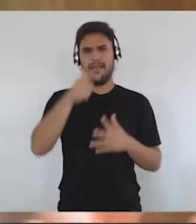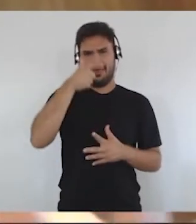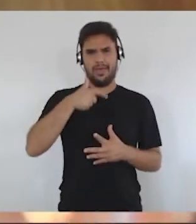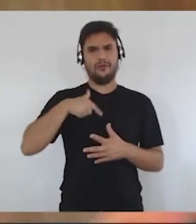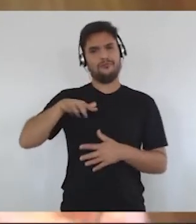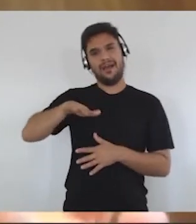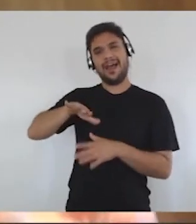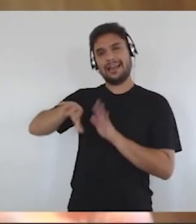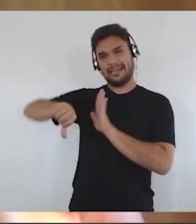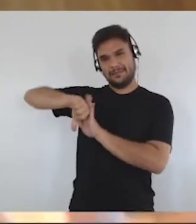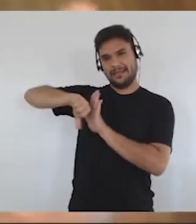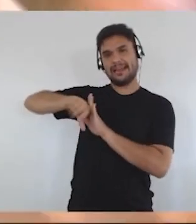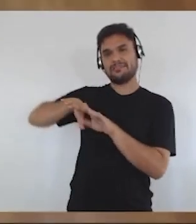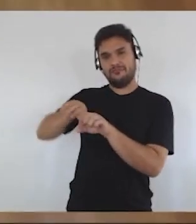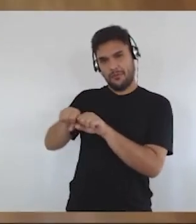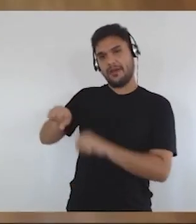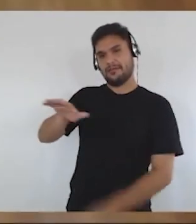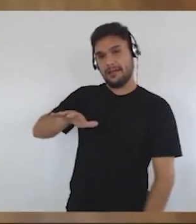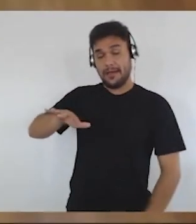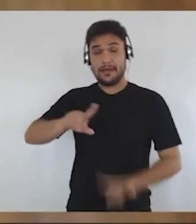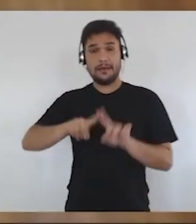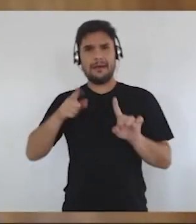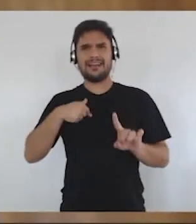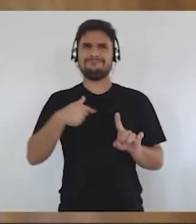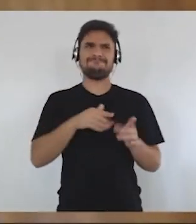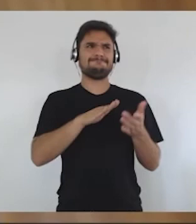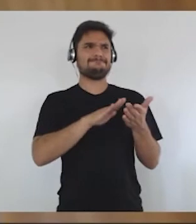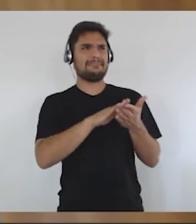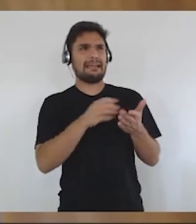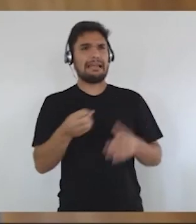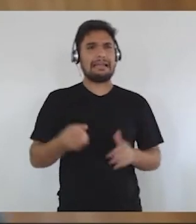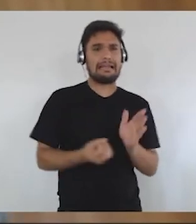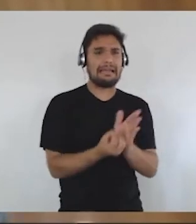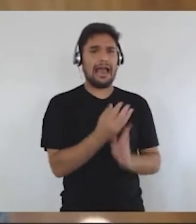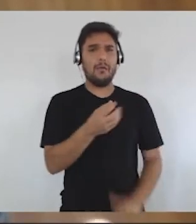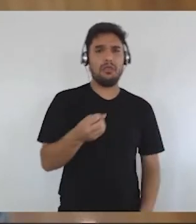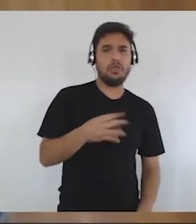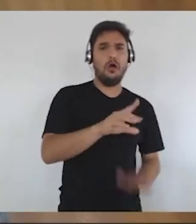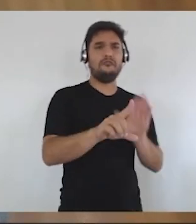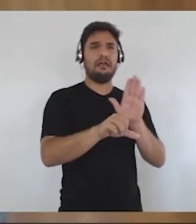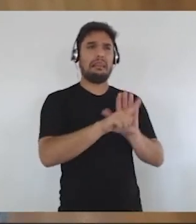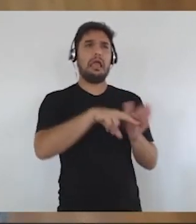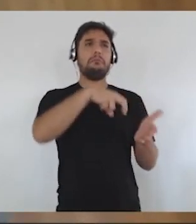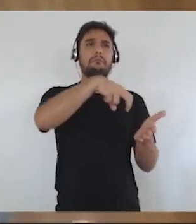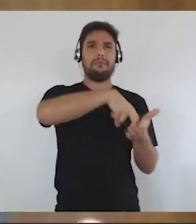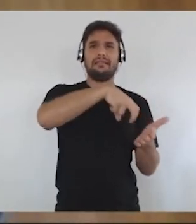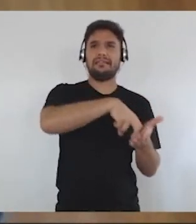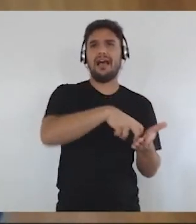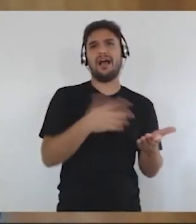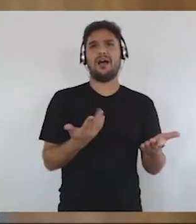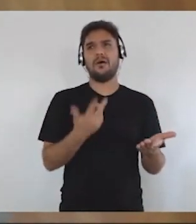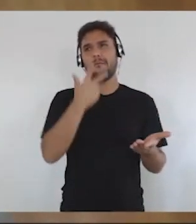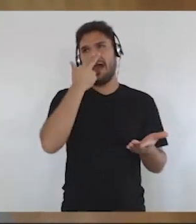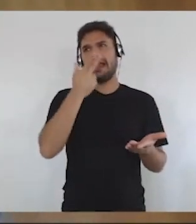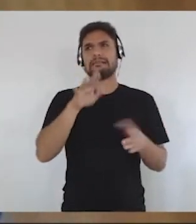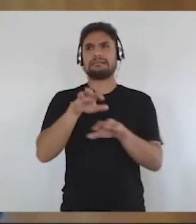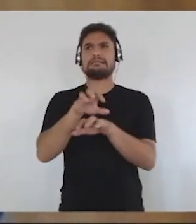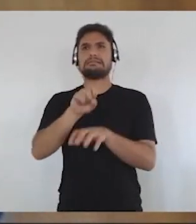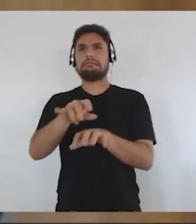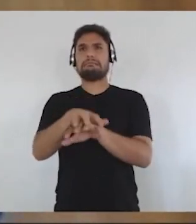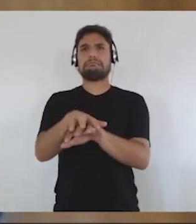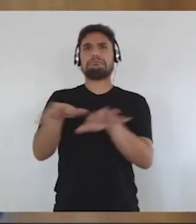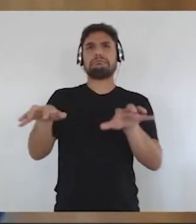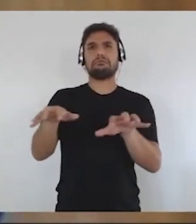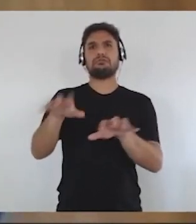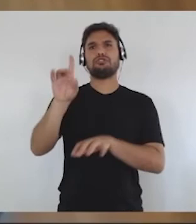que sou, entre a edição de mais uma lei penal, não é? Será que o princípio de fragmentariedade, subsidiariedade do